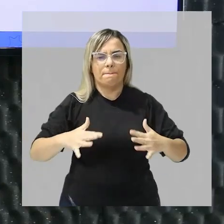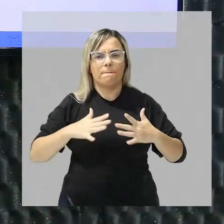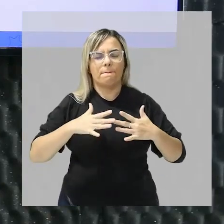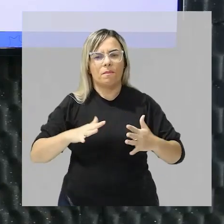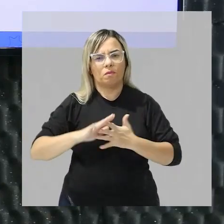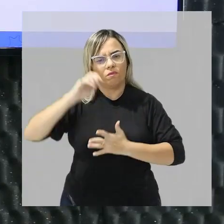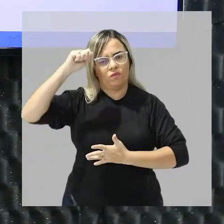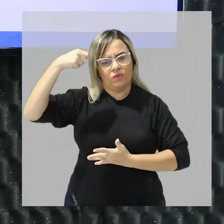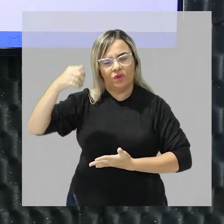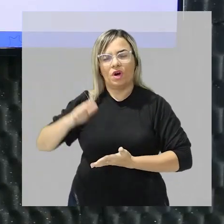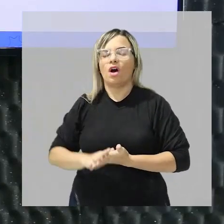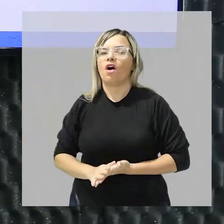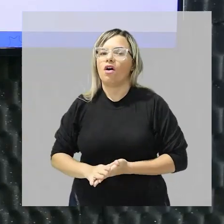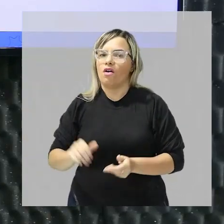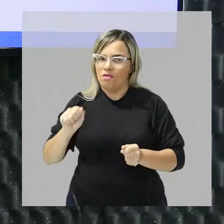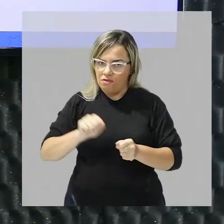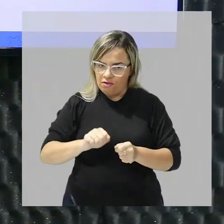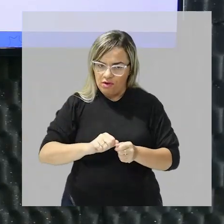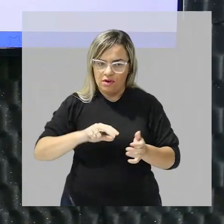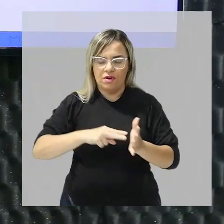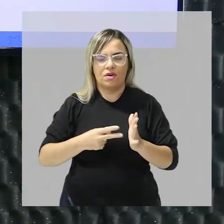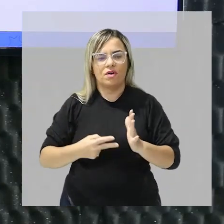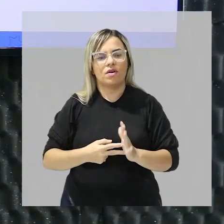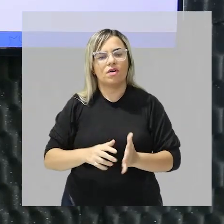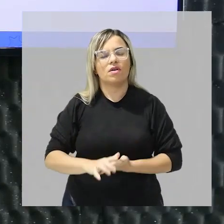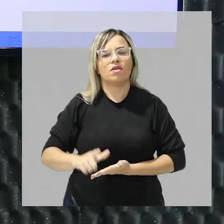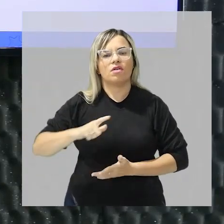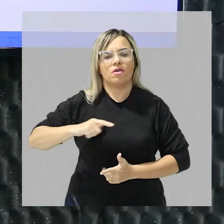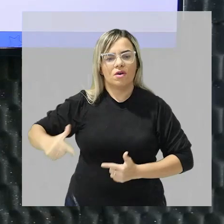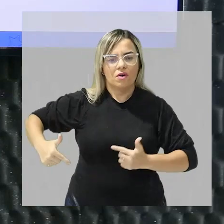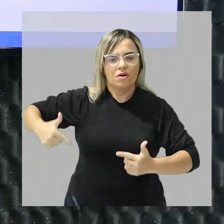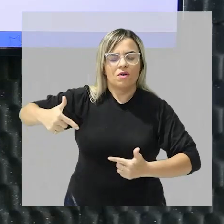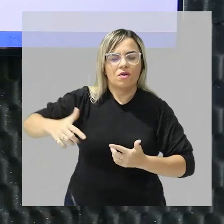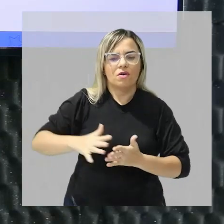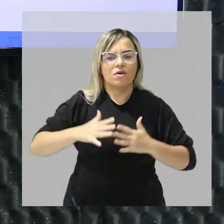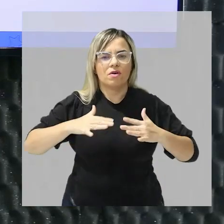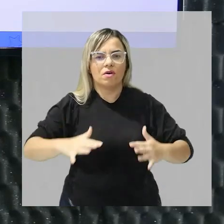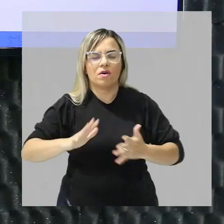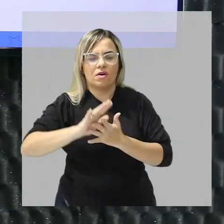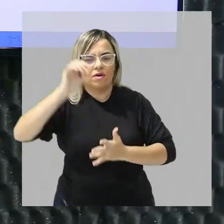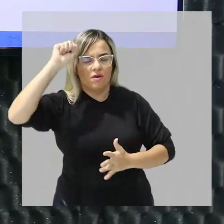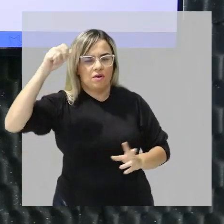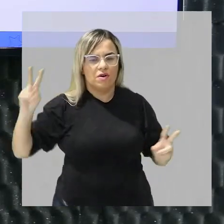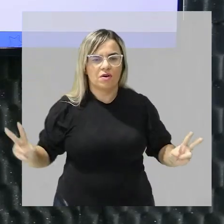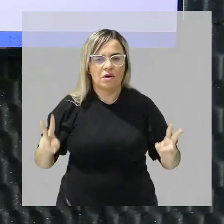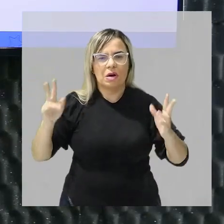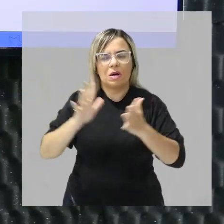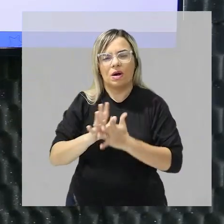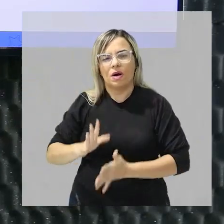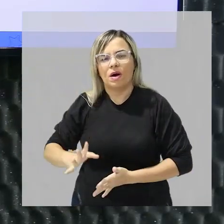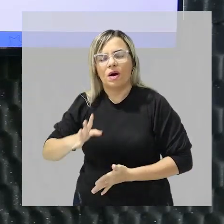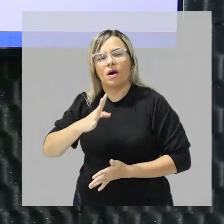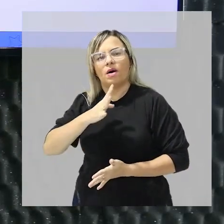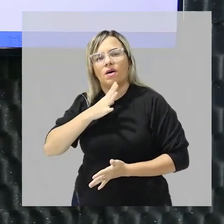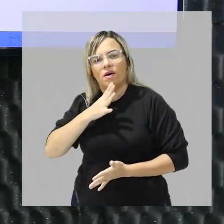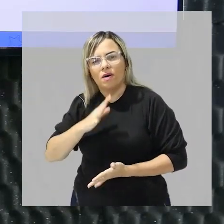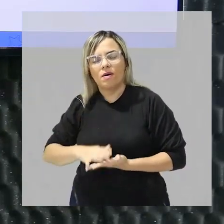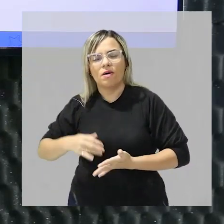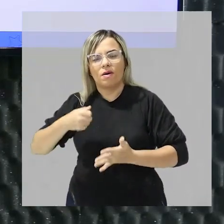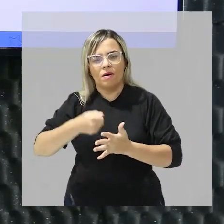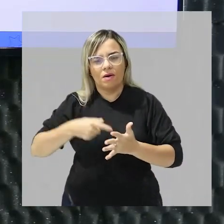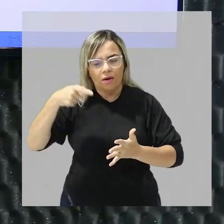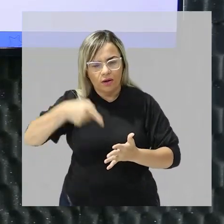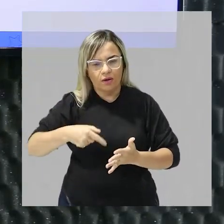Faz sentido. O movimento negro se mobilizando em prol da valorização, do reconhecimento, da